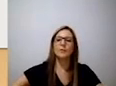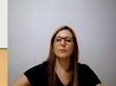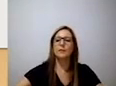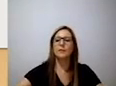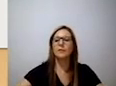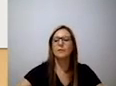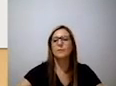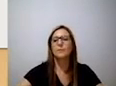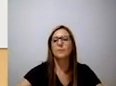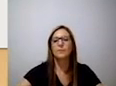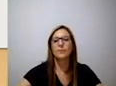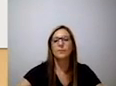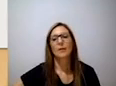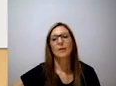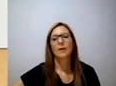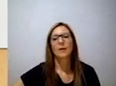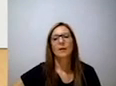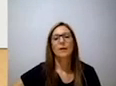sexualmente transmissíveis.